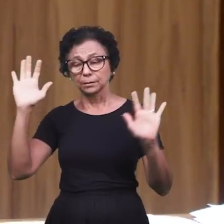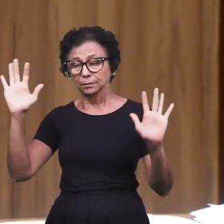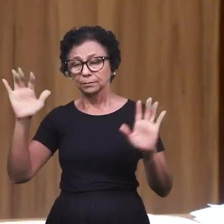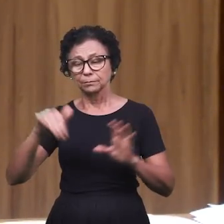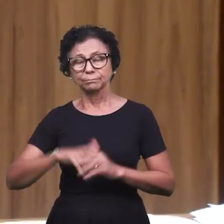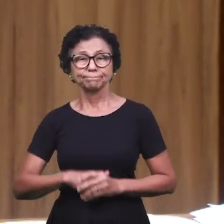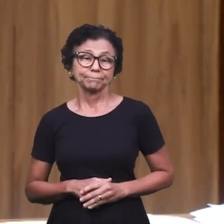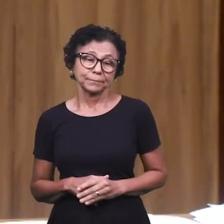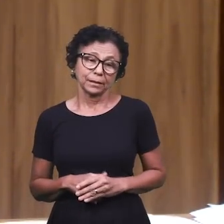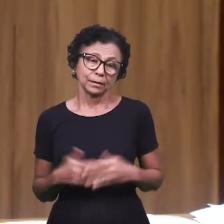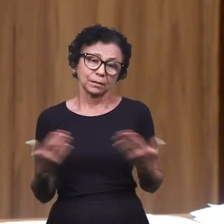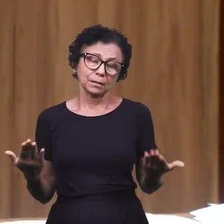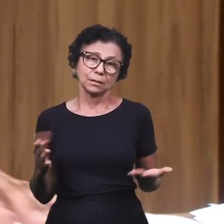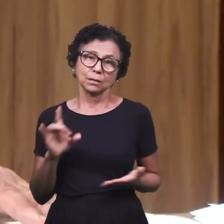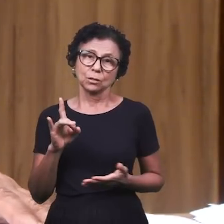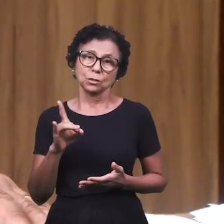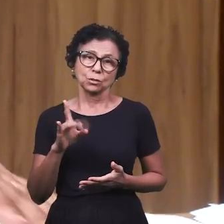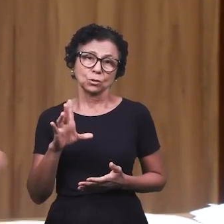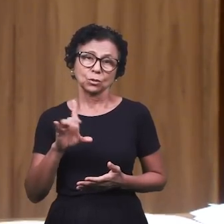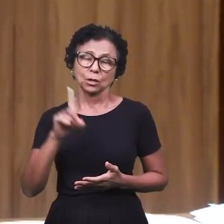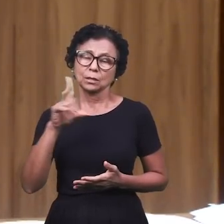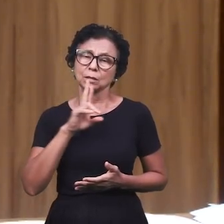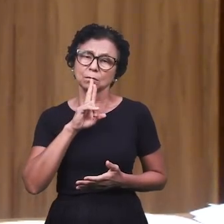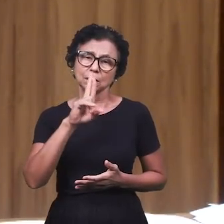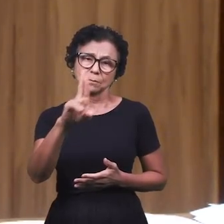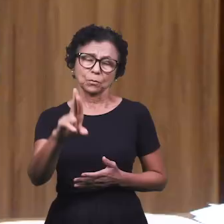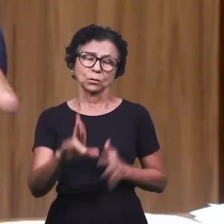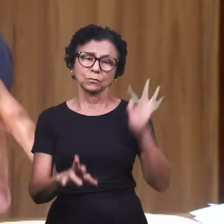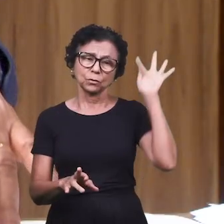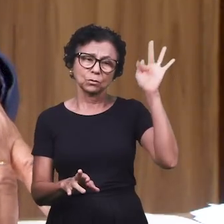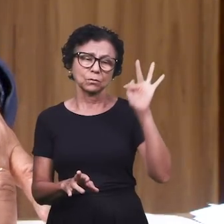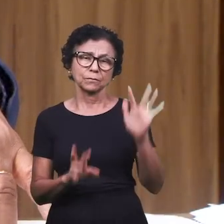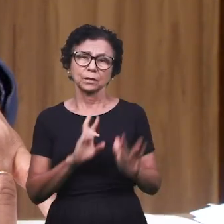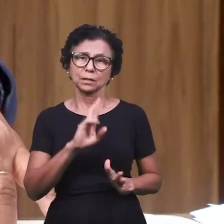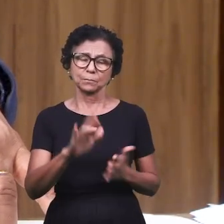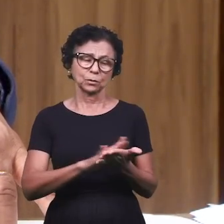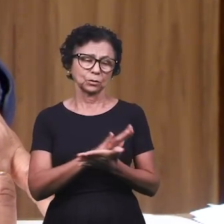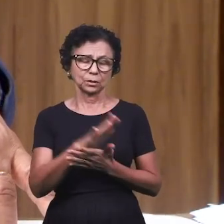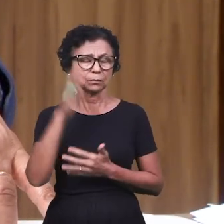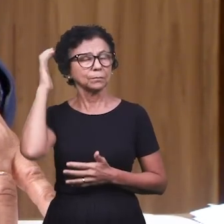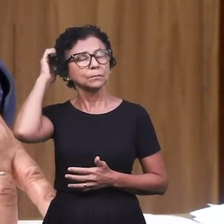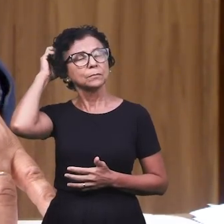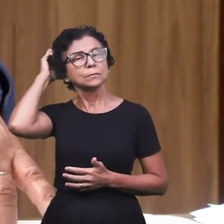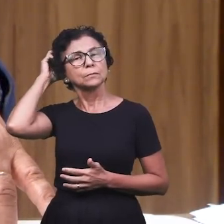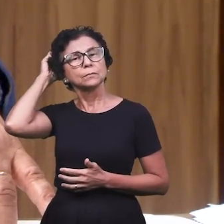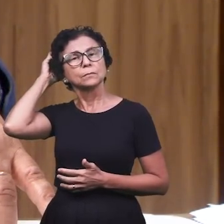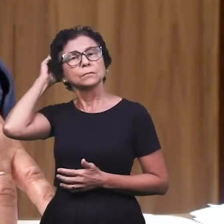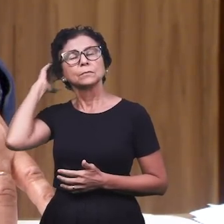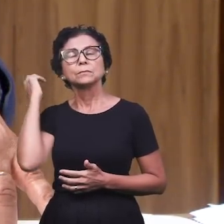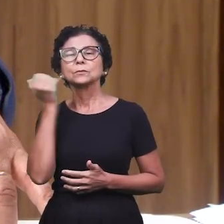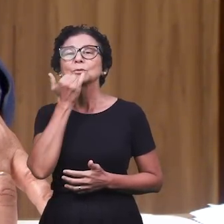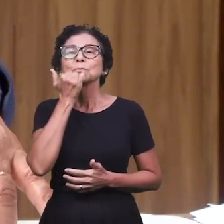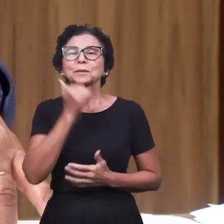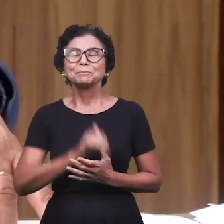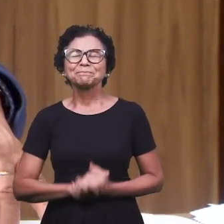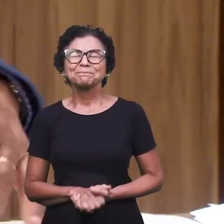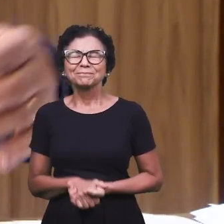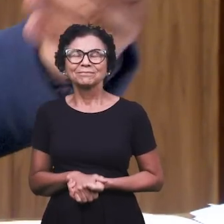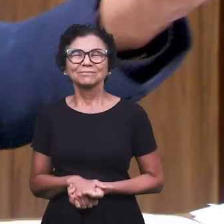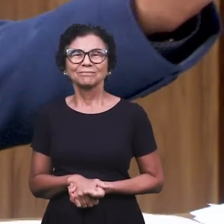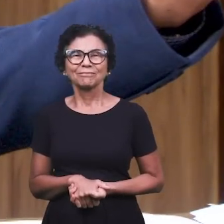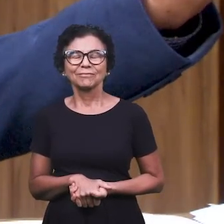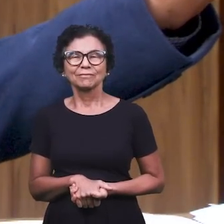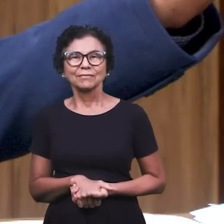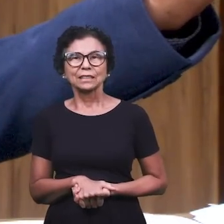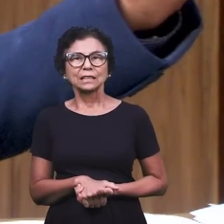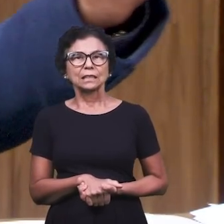da vida, só Deus pode responder. Ninguém responde. Filosofia, ninguém responde. E outra coisa importante, o caminho. O caminho em